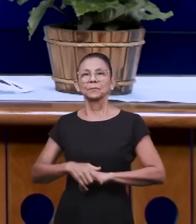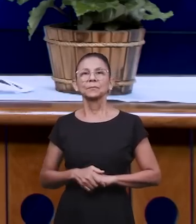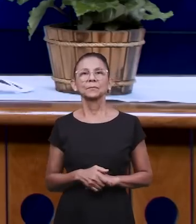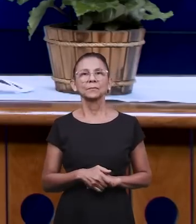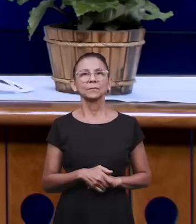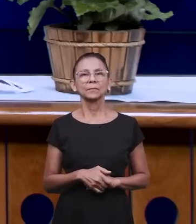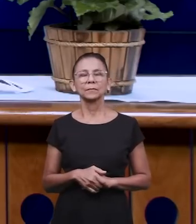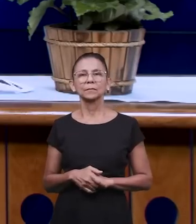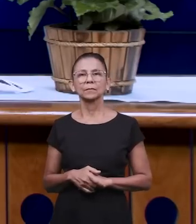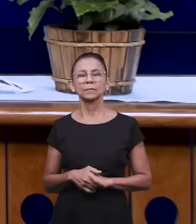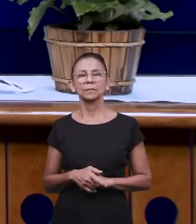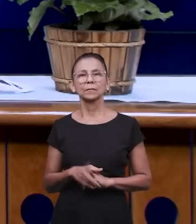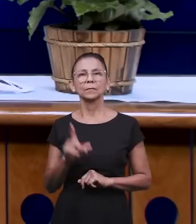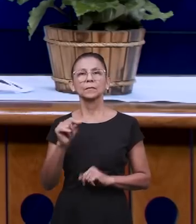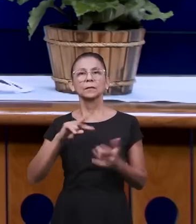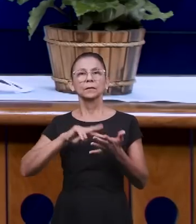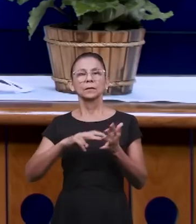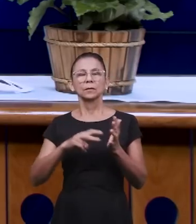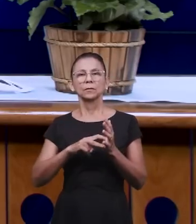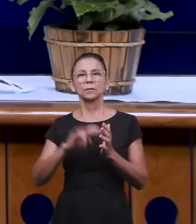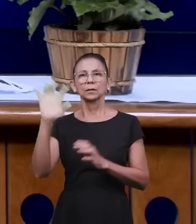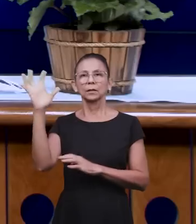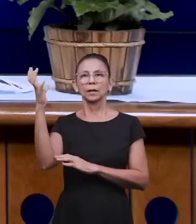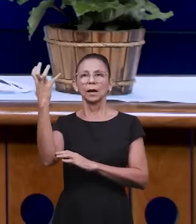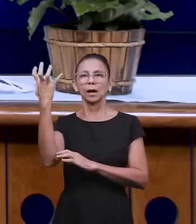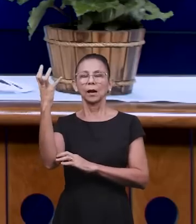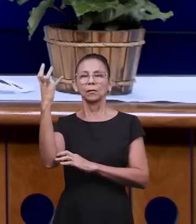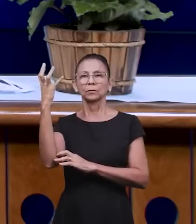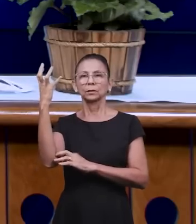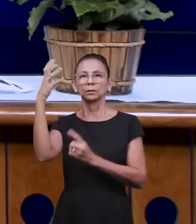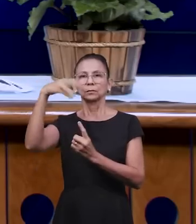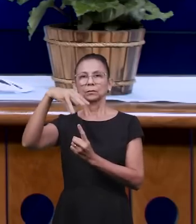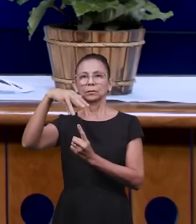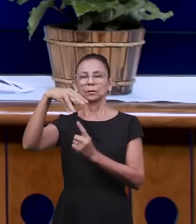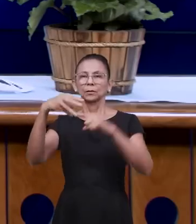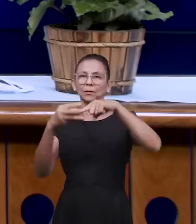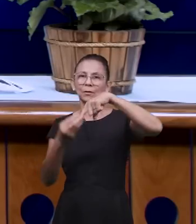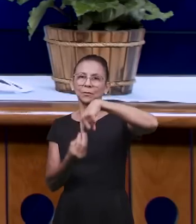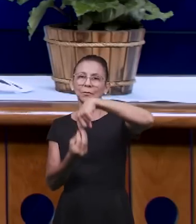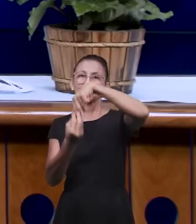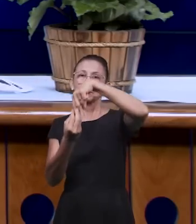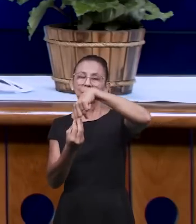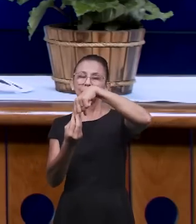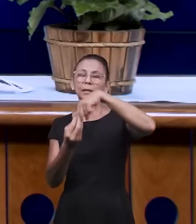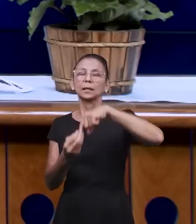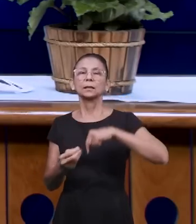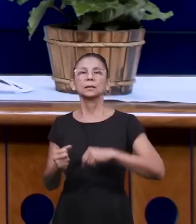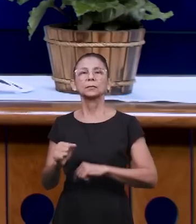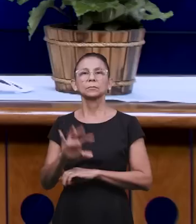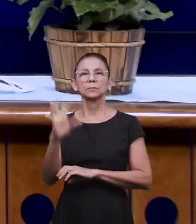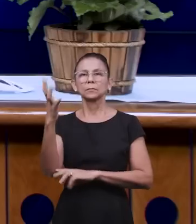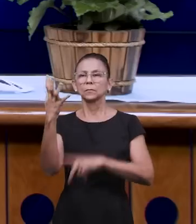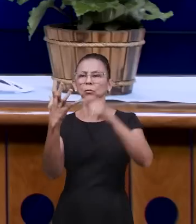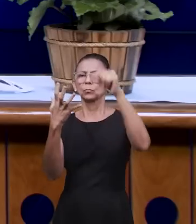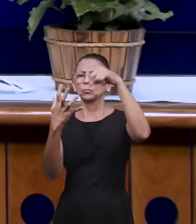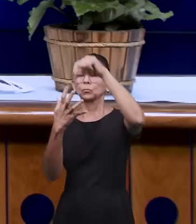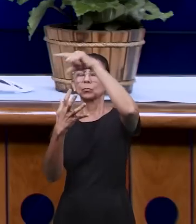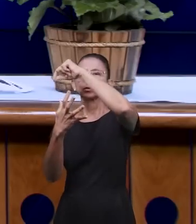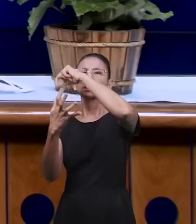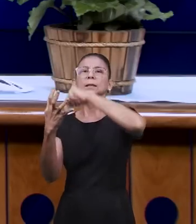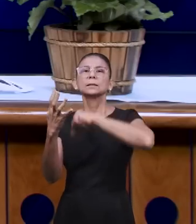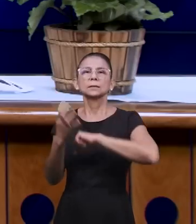profecia precedente, quando a figueira secou, representava a vida espiritual de Israel